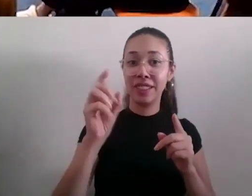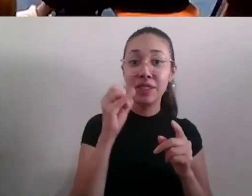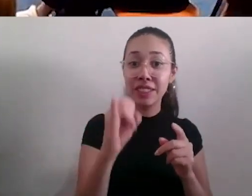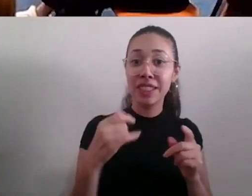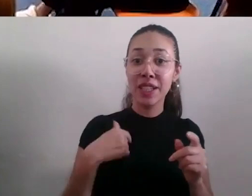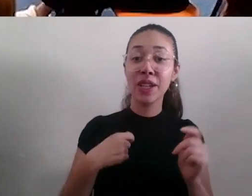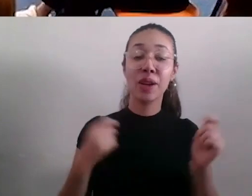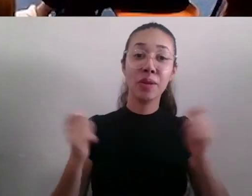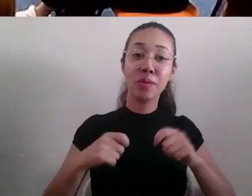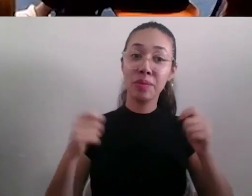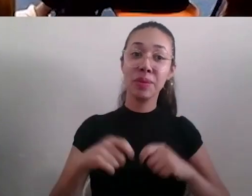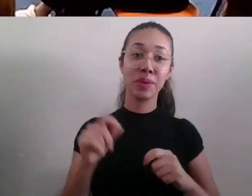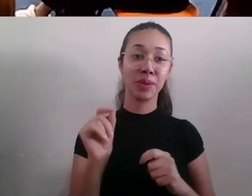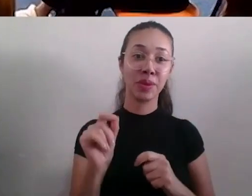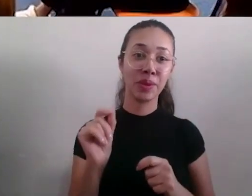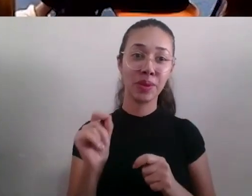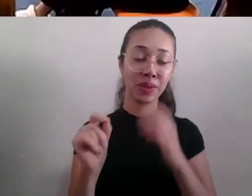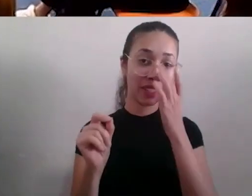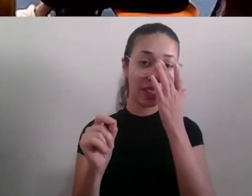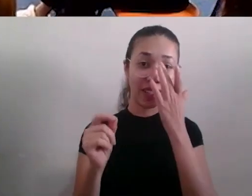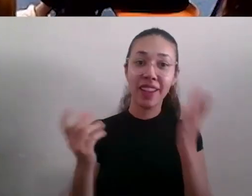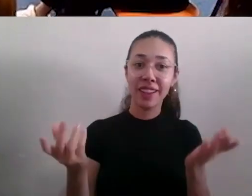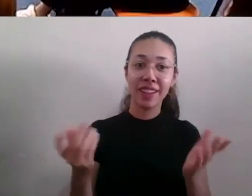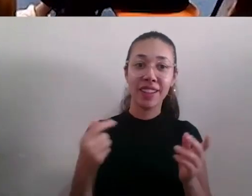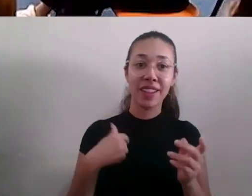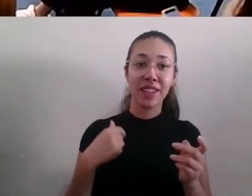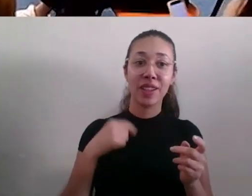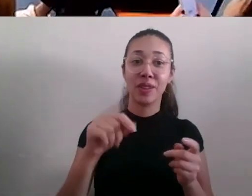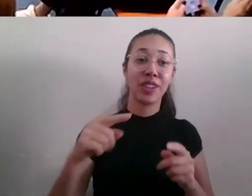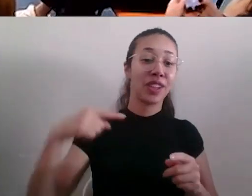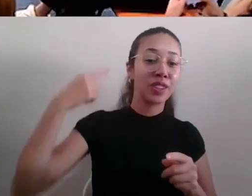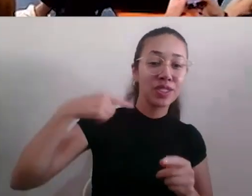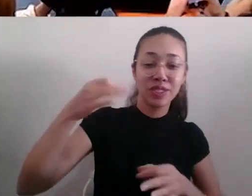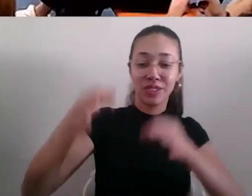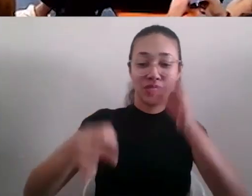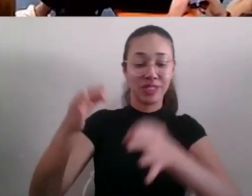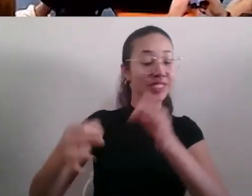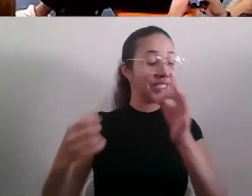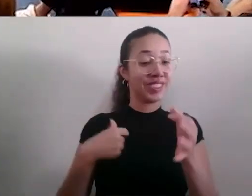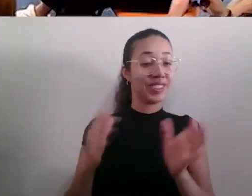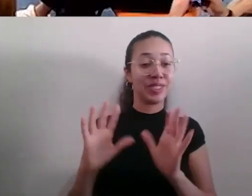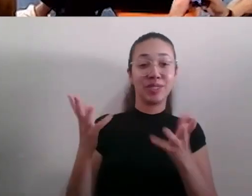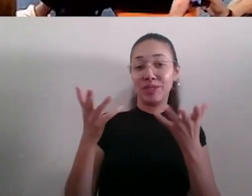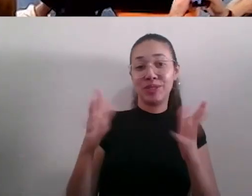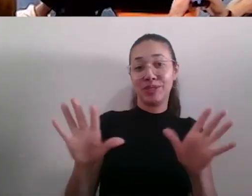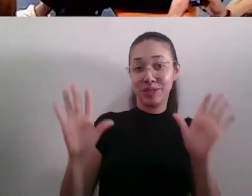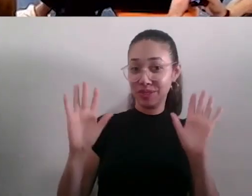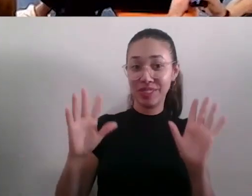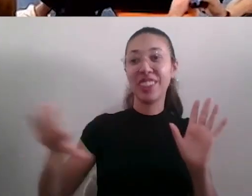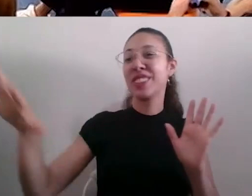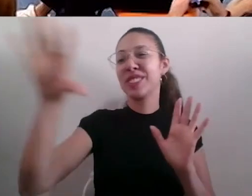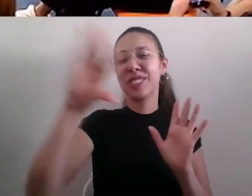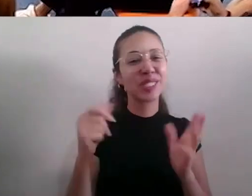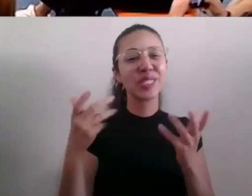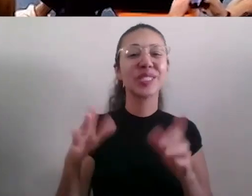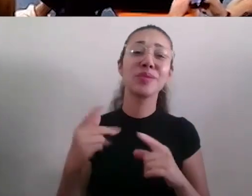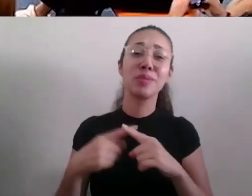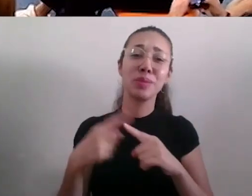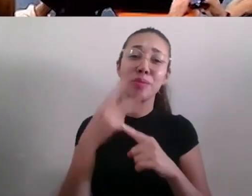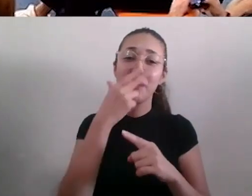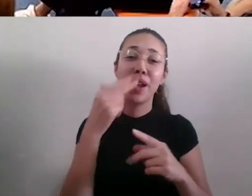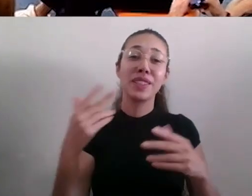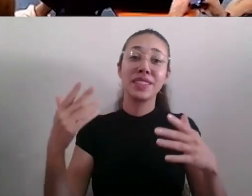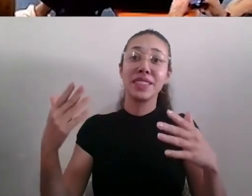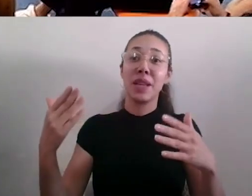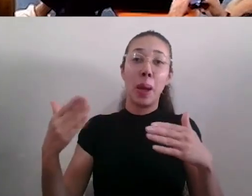inteira sem ter que lidar com o judiciário de um modo geral, é melhor. Eu acho que essa é a sensação de todo mundo, justamente porque dá muito medo, porque o poder é